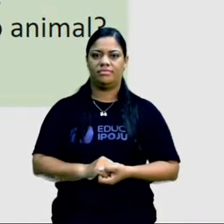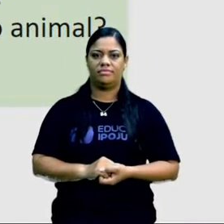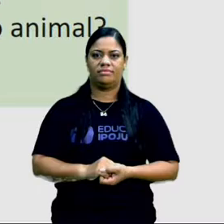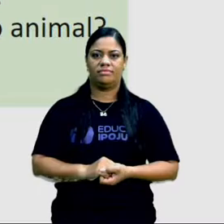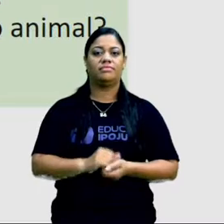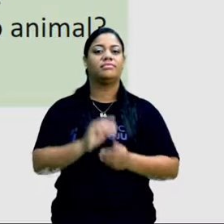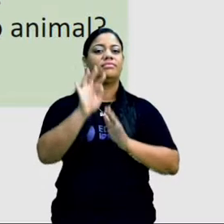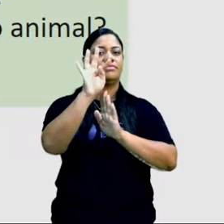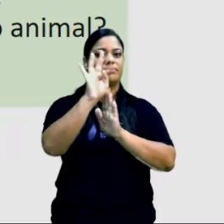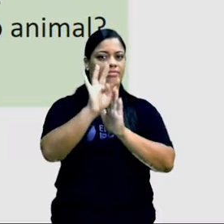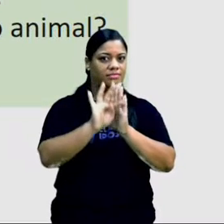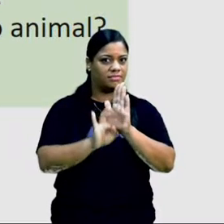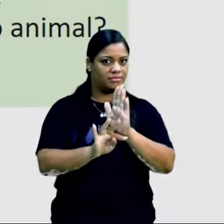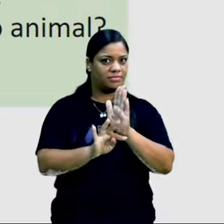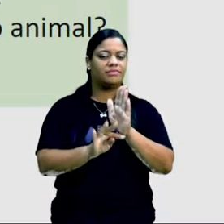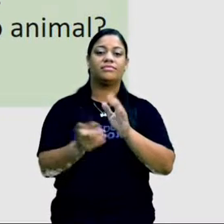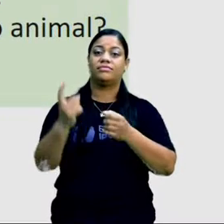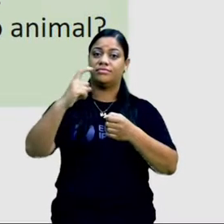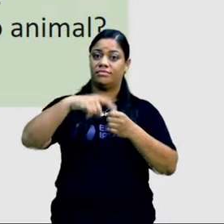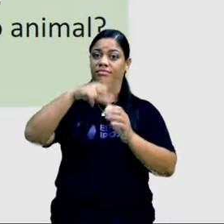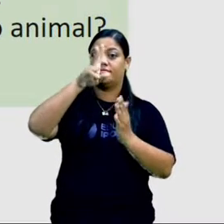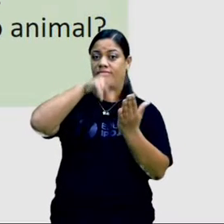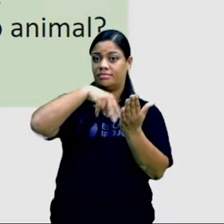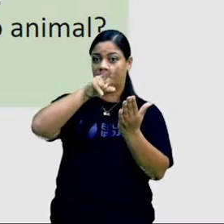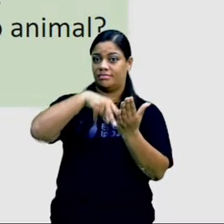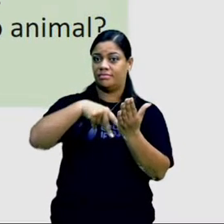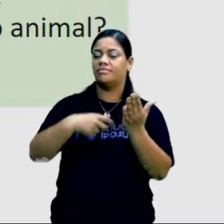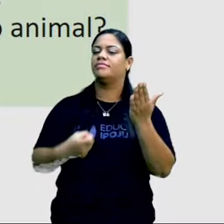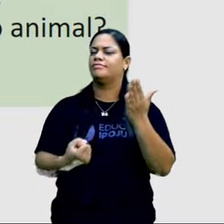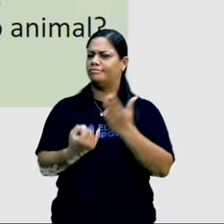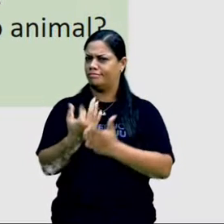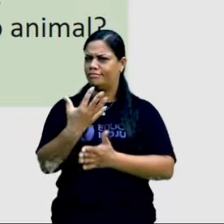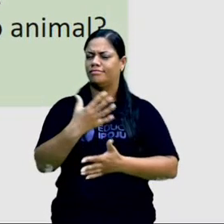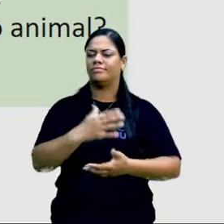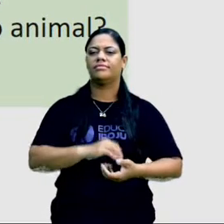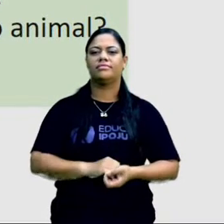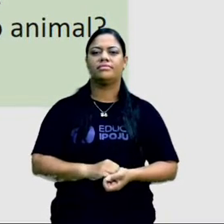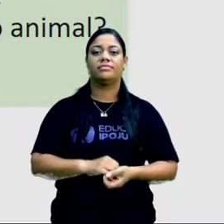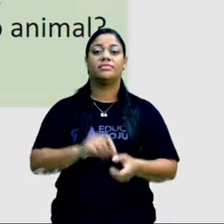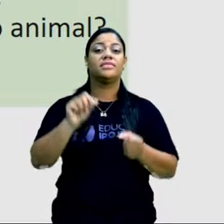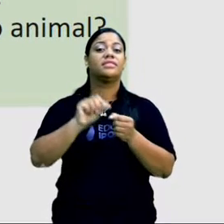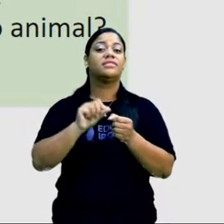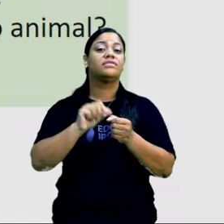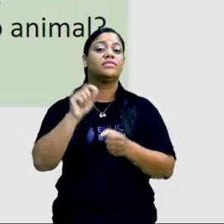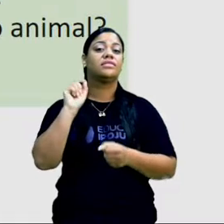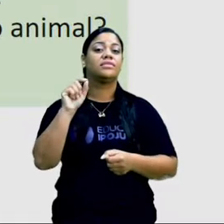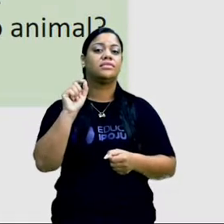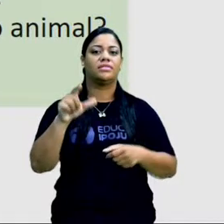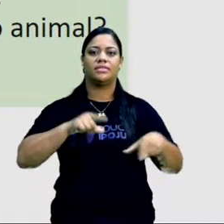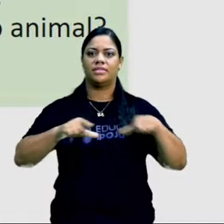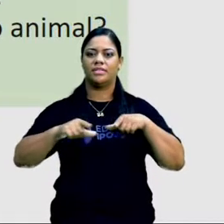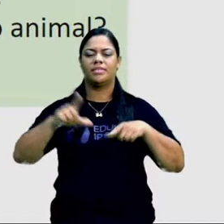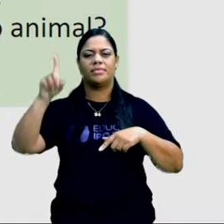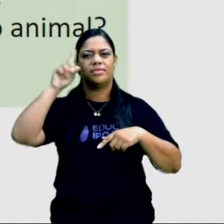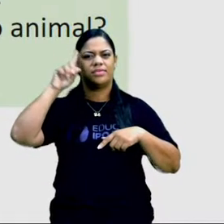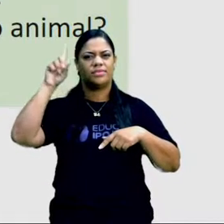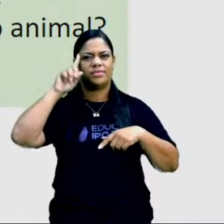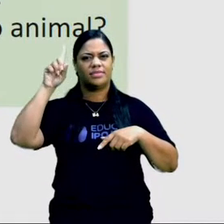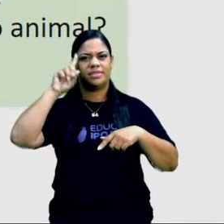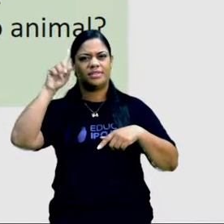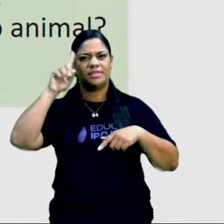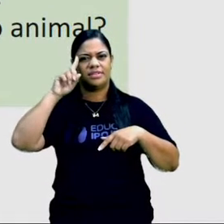Volta lá no texto e descobre. O que ele fez? Ele trabalhava todos os